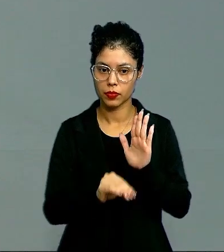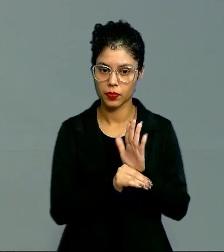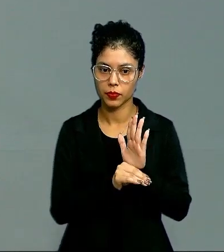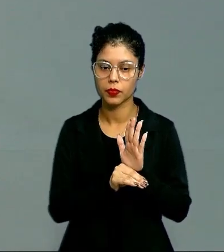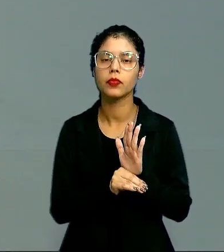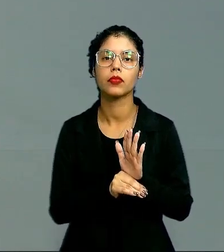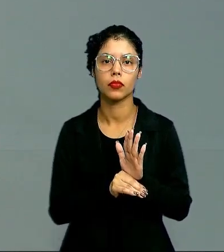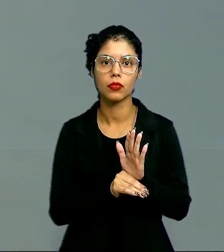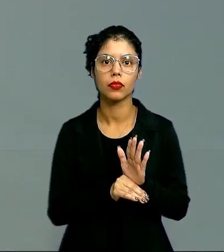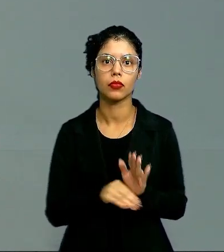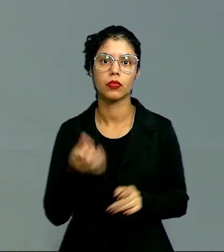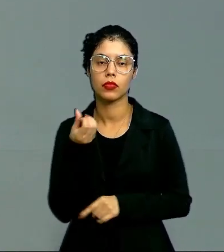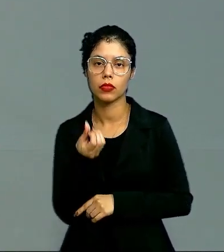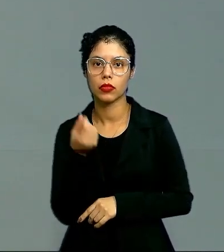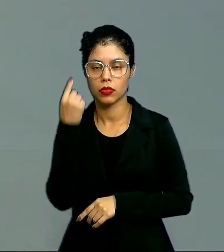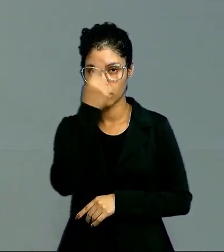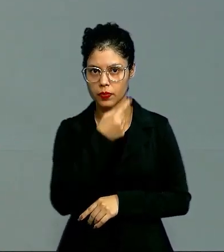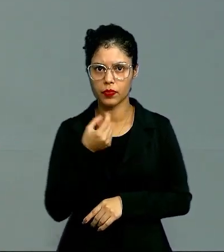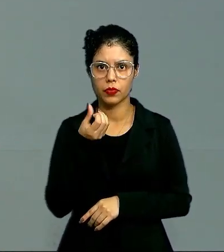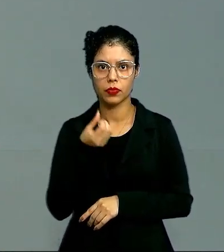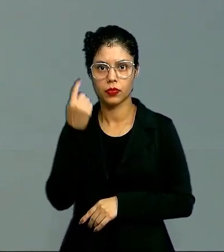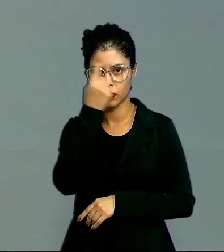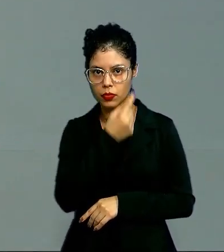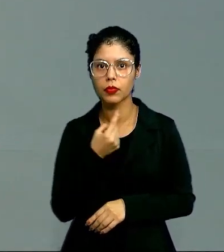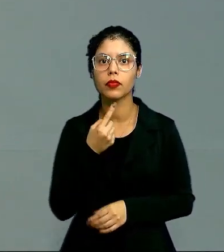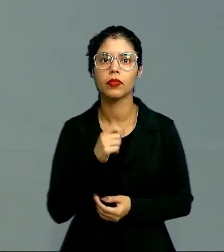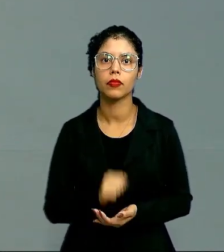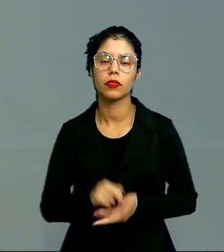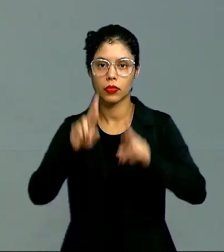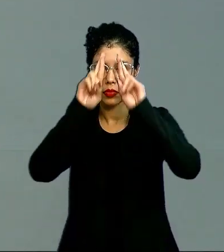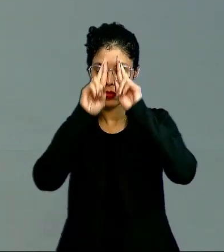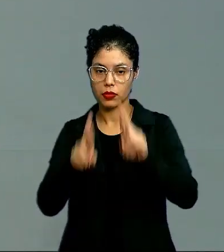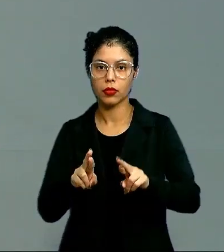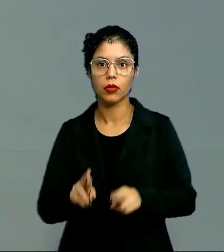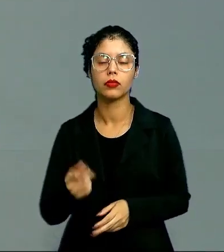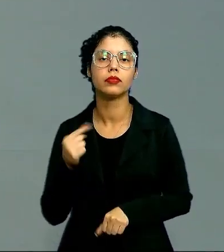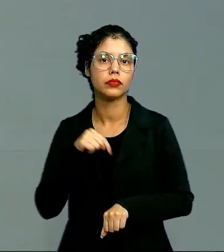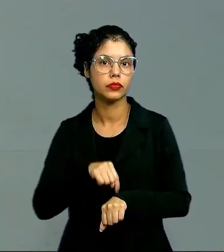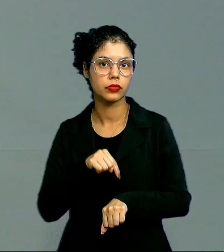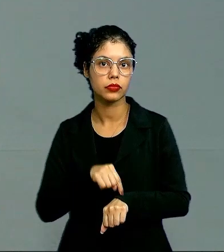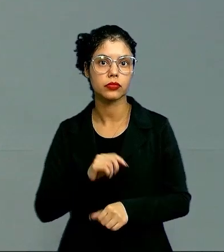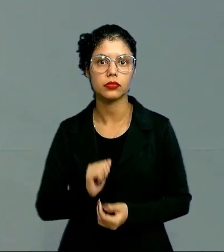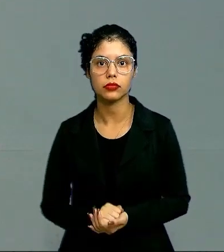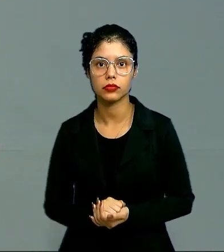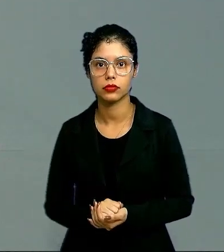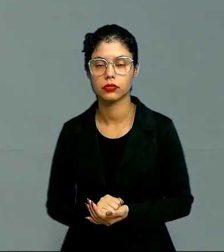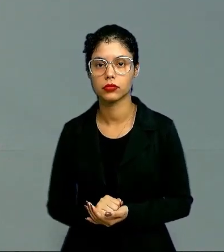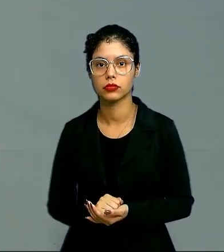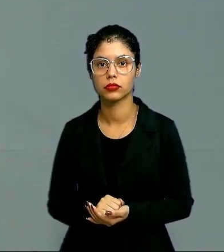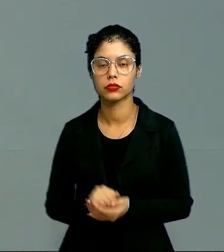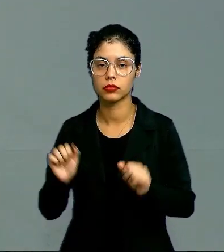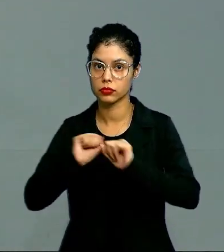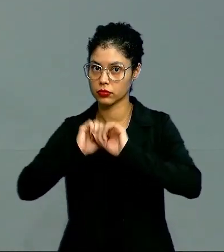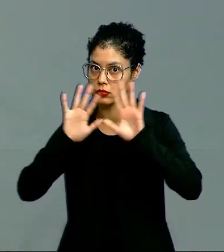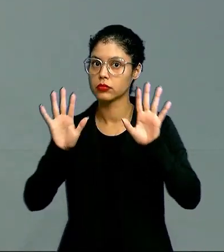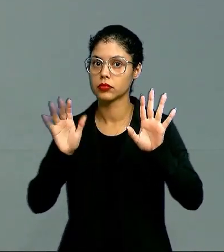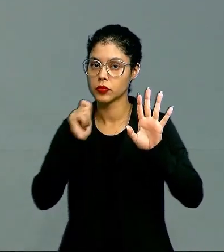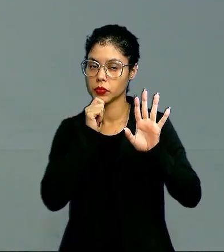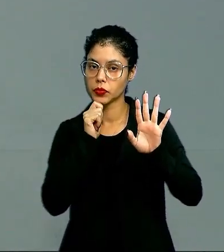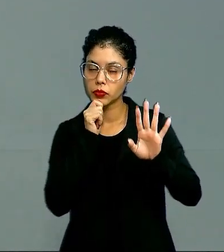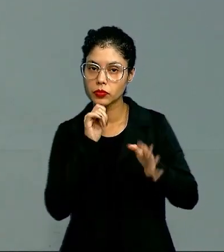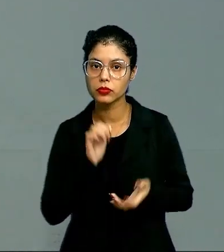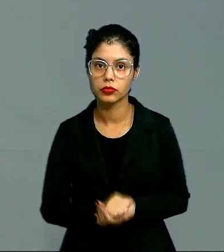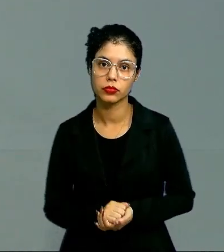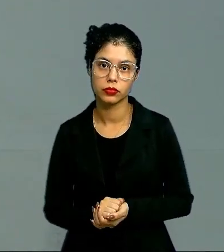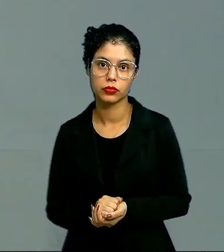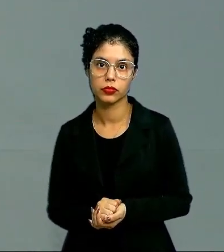ser tomado de 6 em 6 horas, você vai respeitar o horário. Ele não falou aqui, mas está implícito, porque é o médico